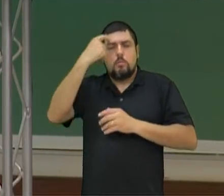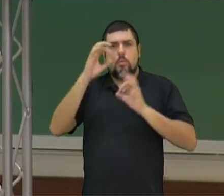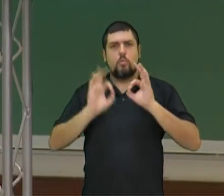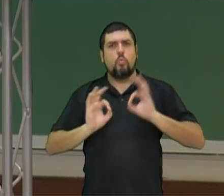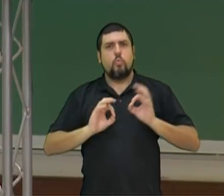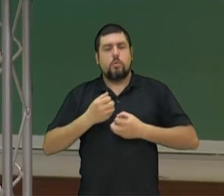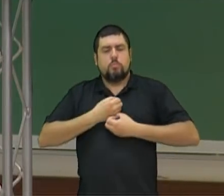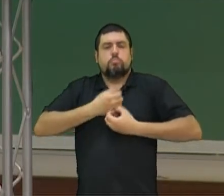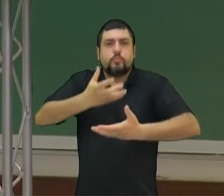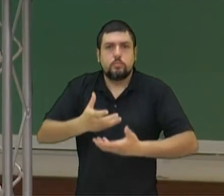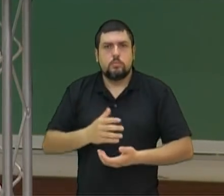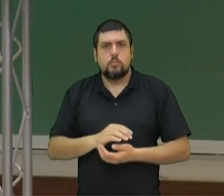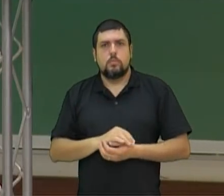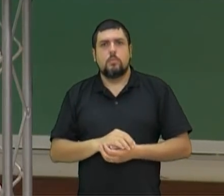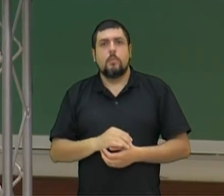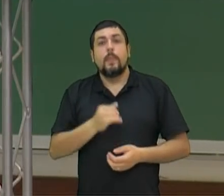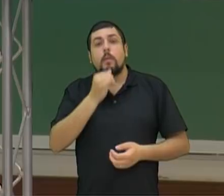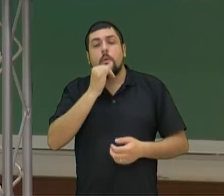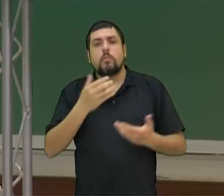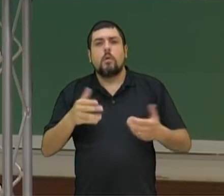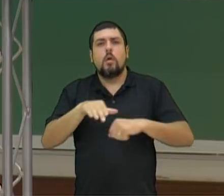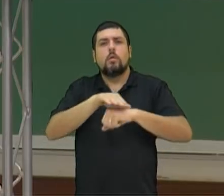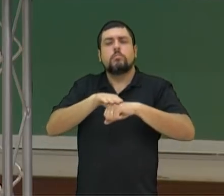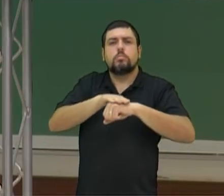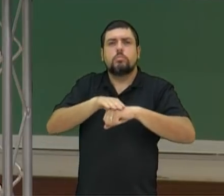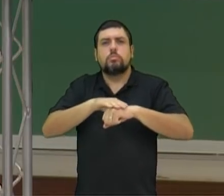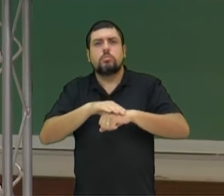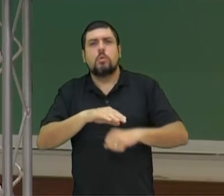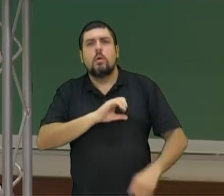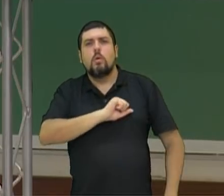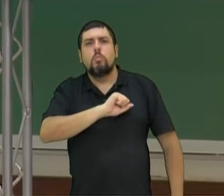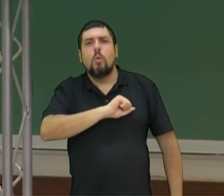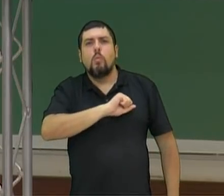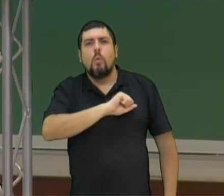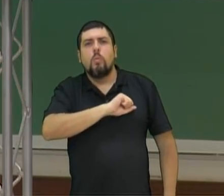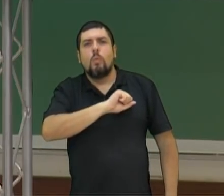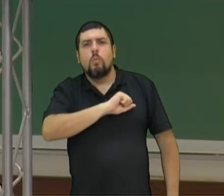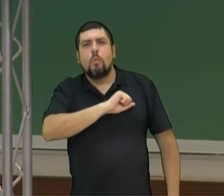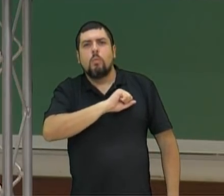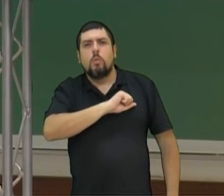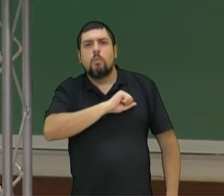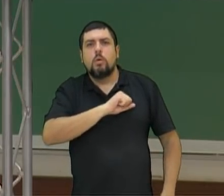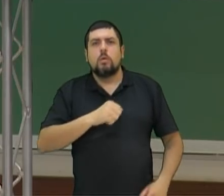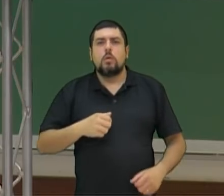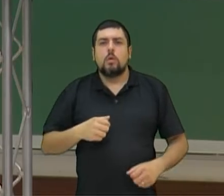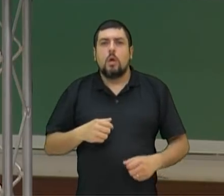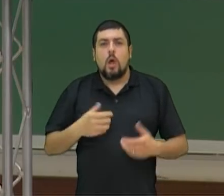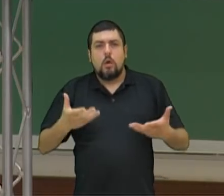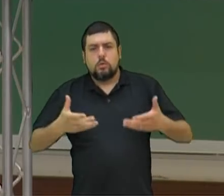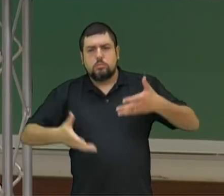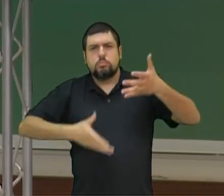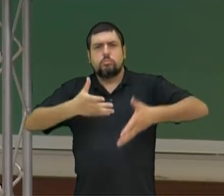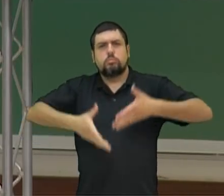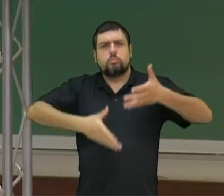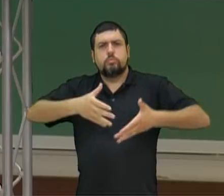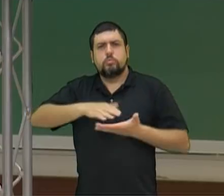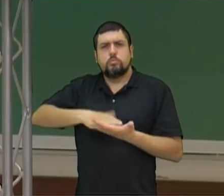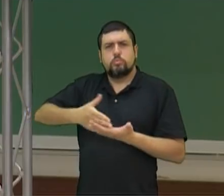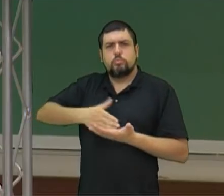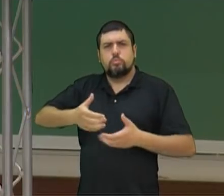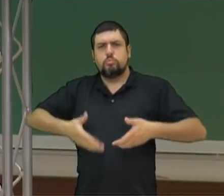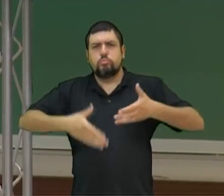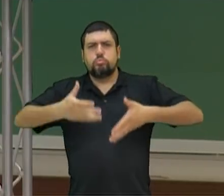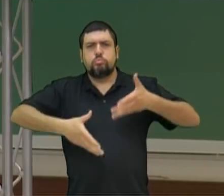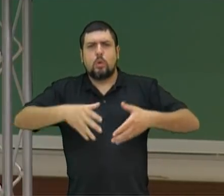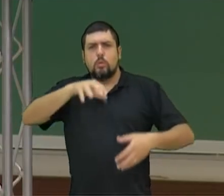ação. Por exemplo, estou conversando com vocês agora e o meu coração está batendo. Eu estou dando aula para vocês agora e eu estou